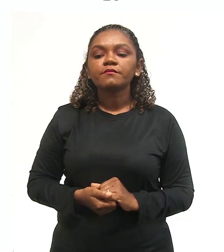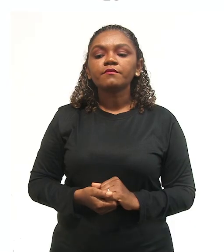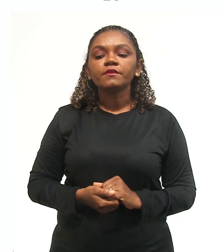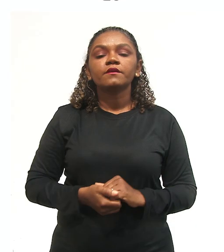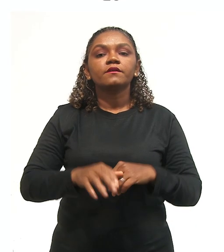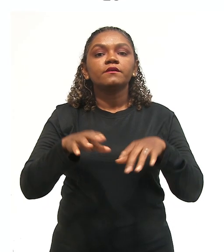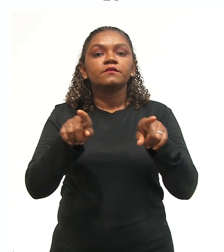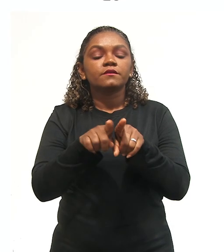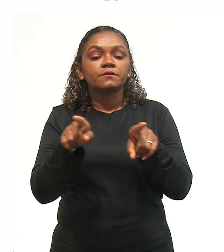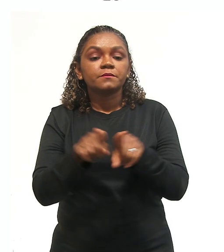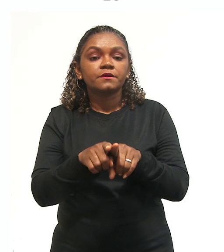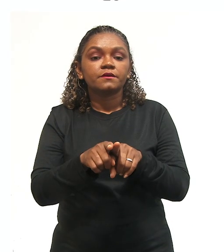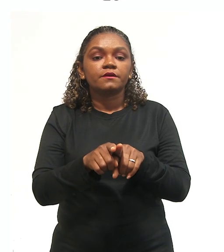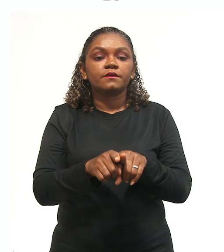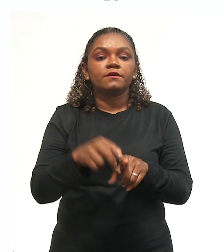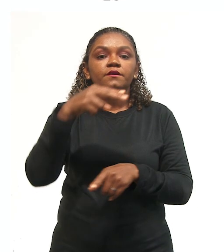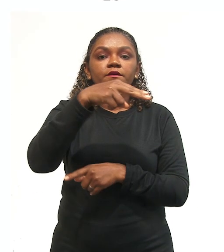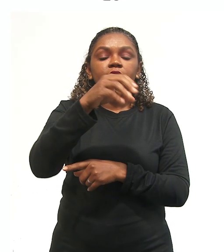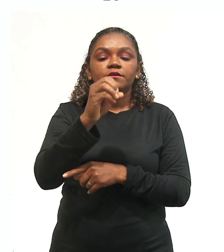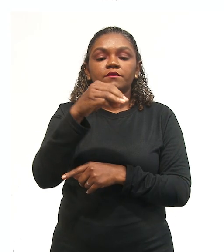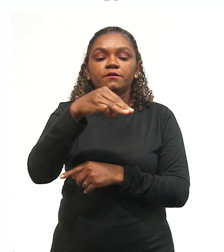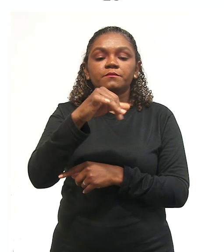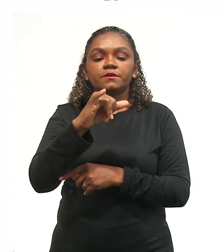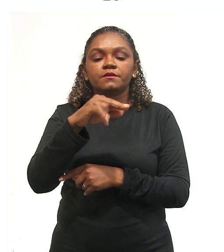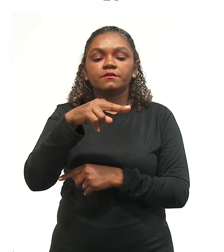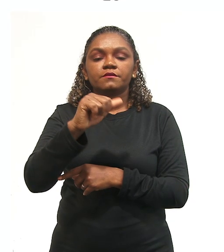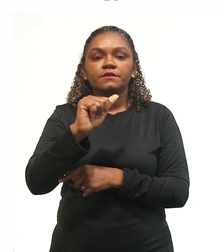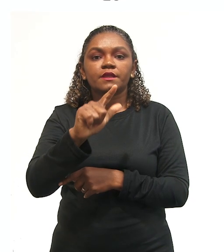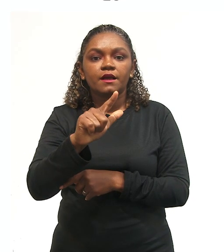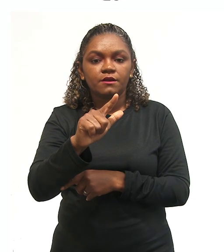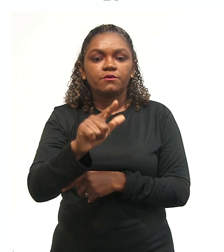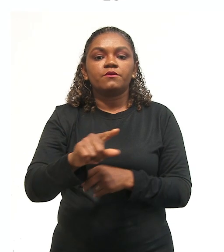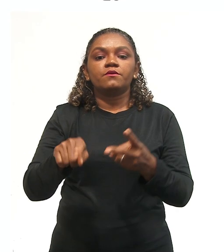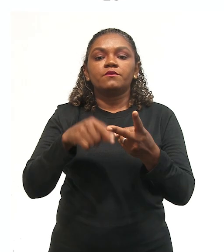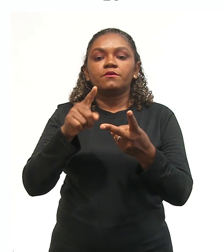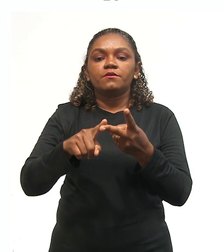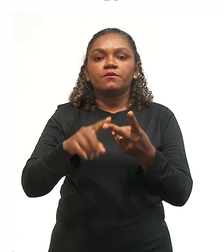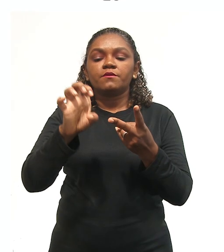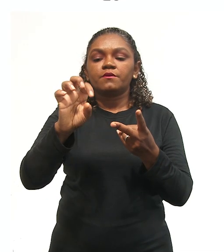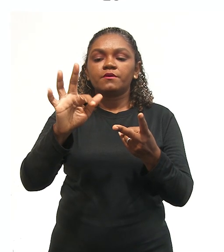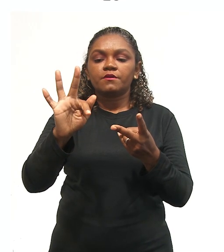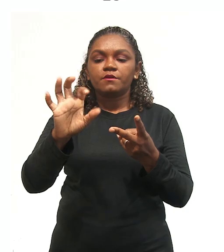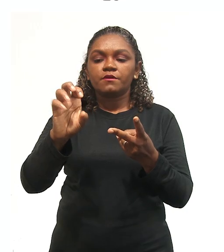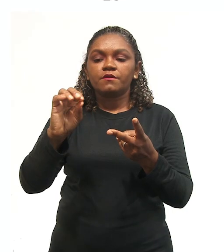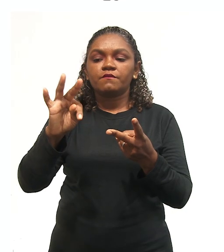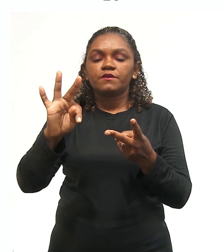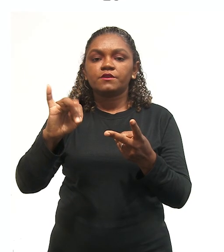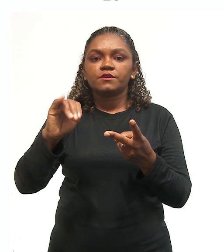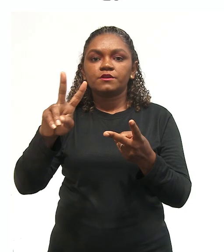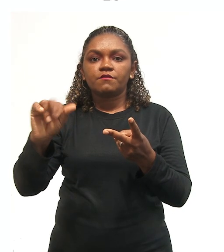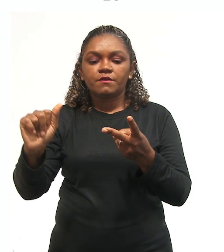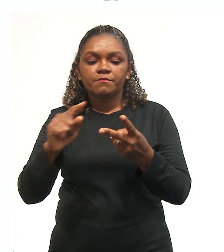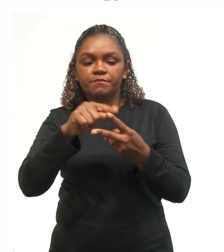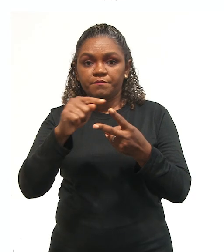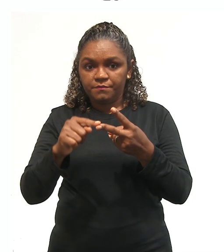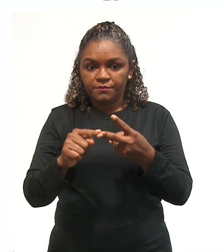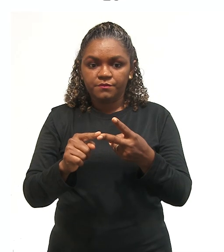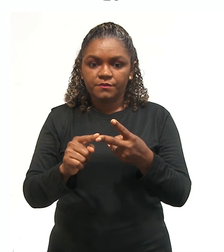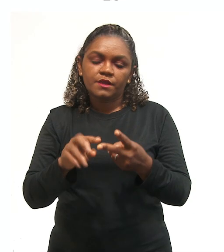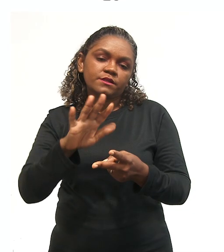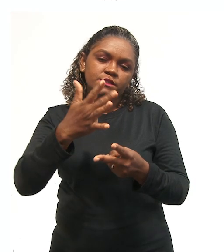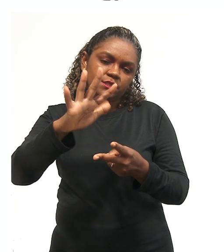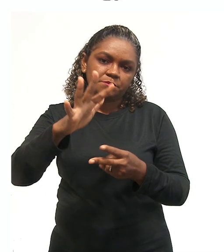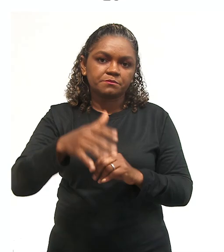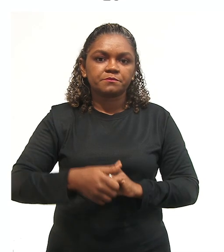nas taxas nominais e taxas efetivas, por exemplo, um empréstimo de taxa